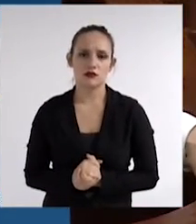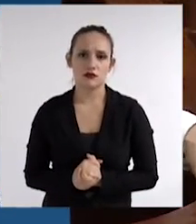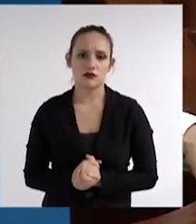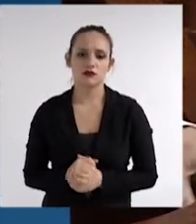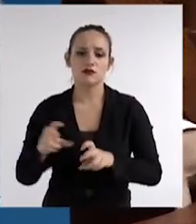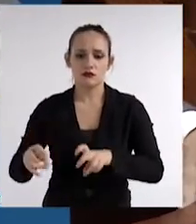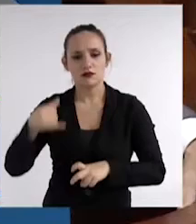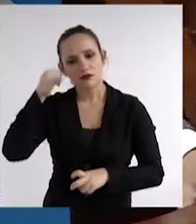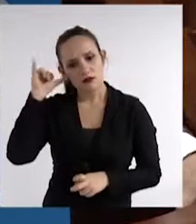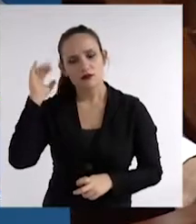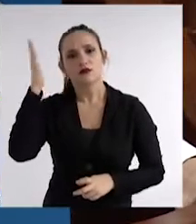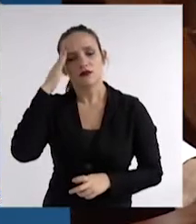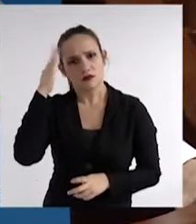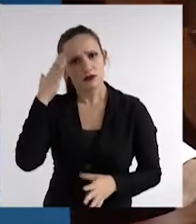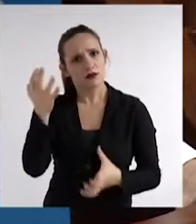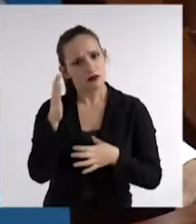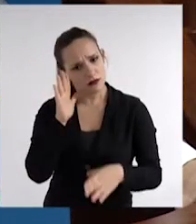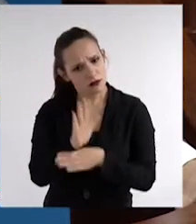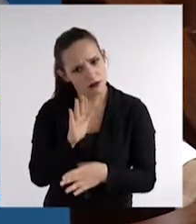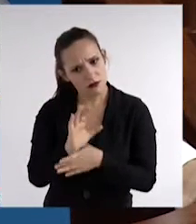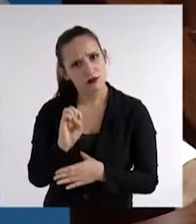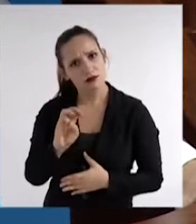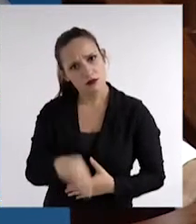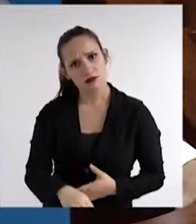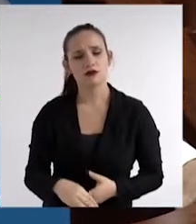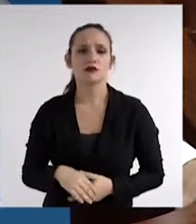bem e quer ajudar.